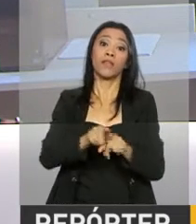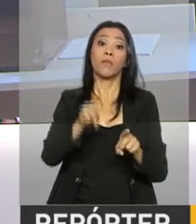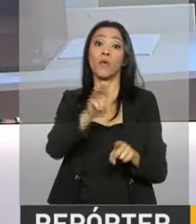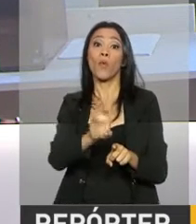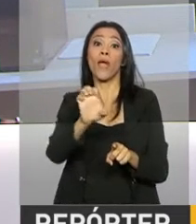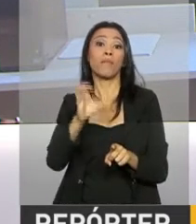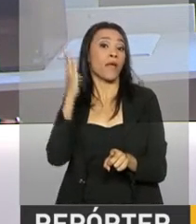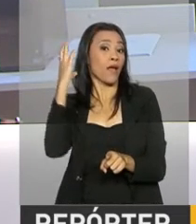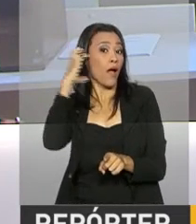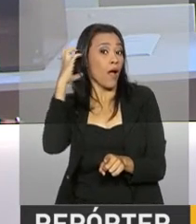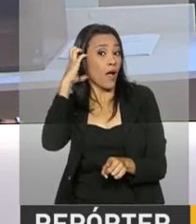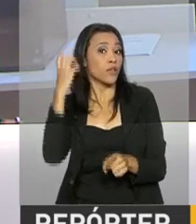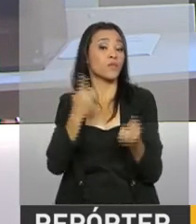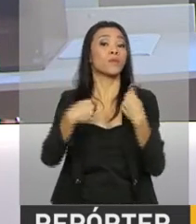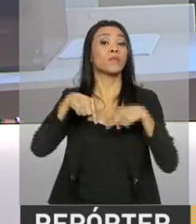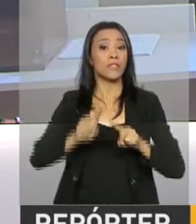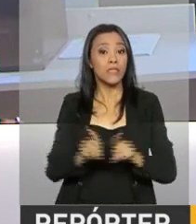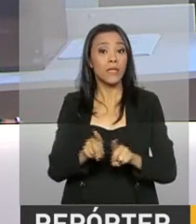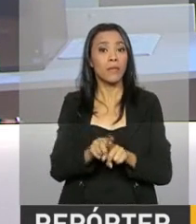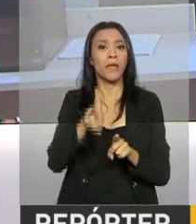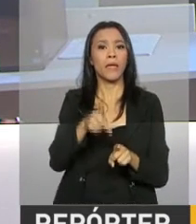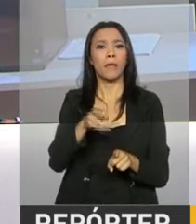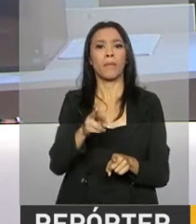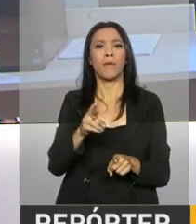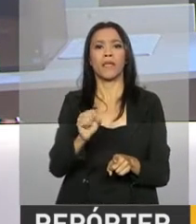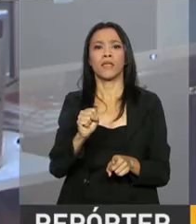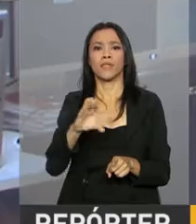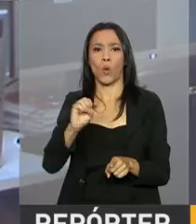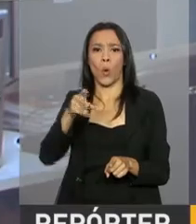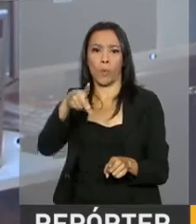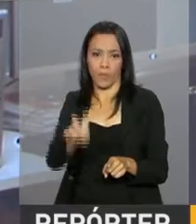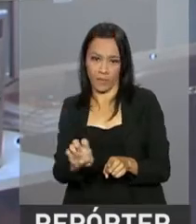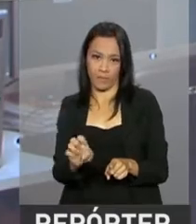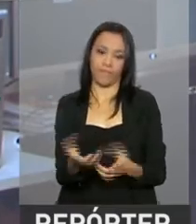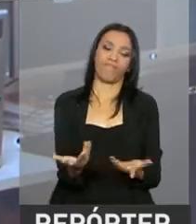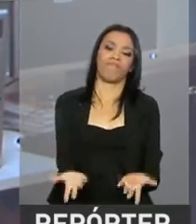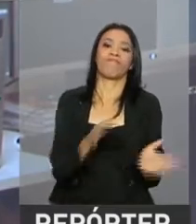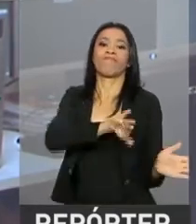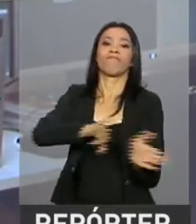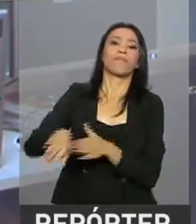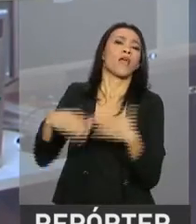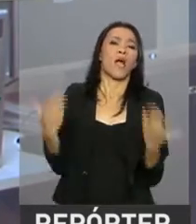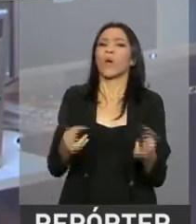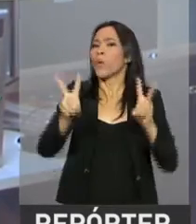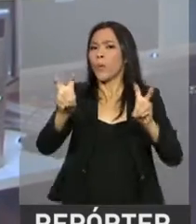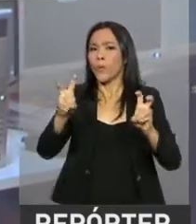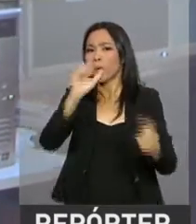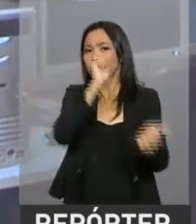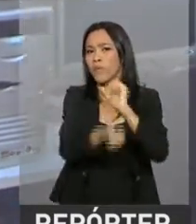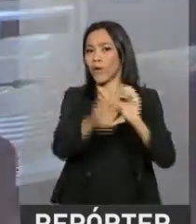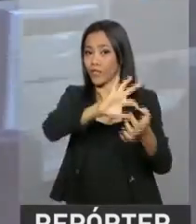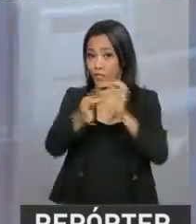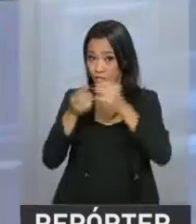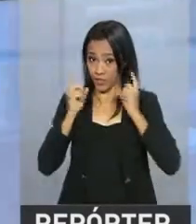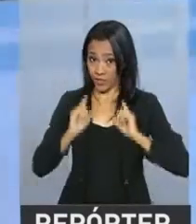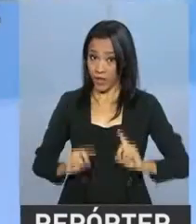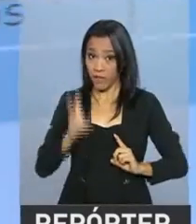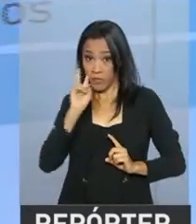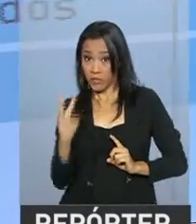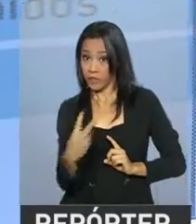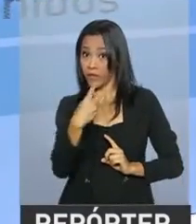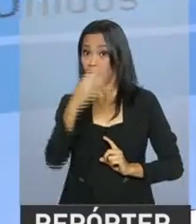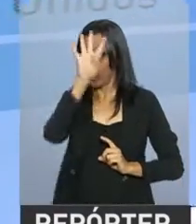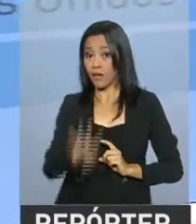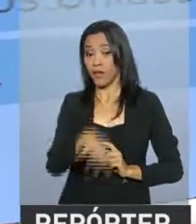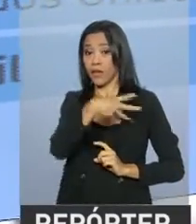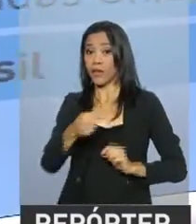Web Rádio Saúde e também pelo Periscope. E vamos falar agora de Paralimpíadas? Vamos ver aqui o quadro de medalhas